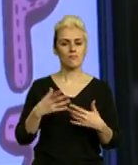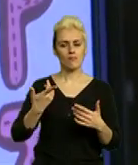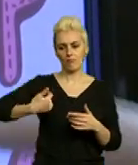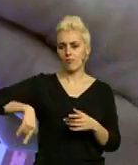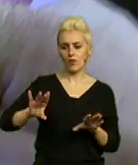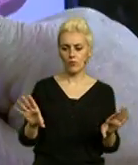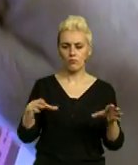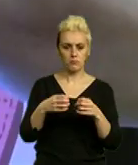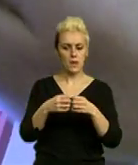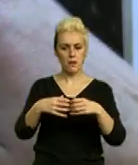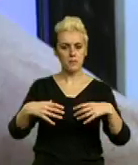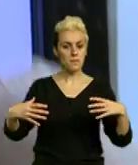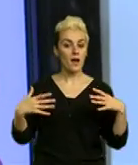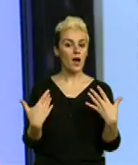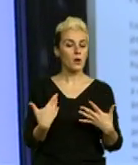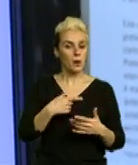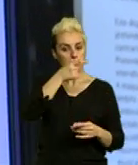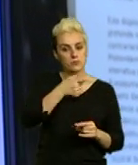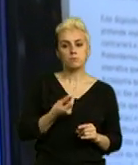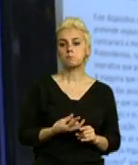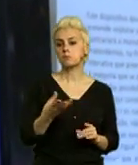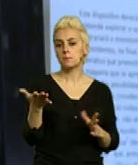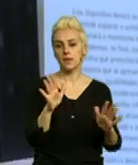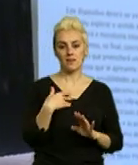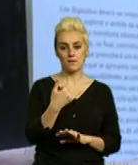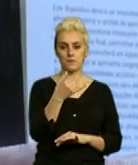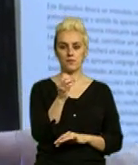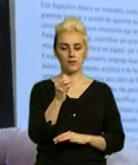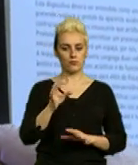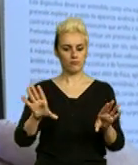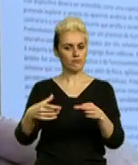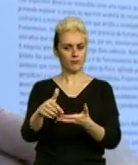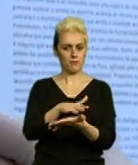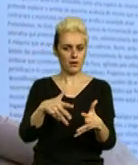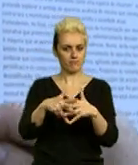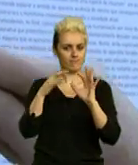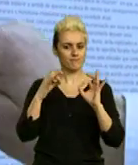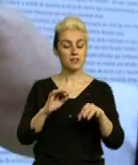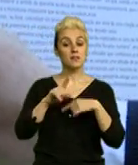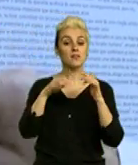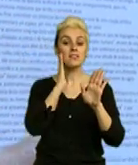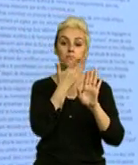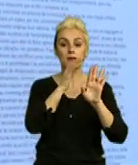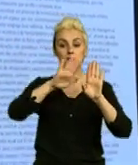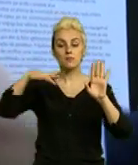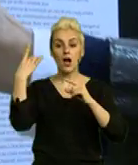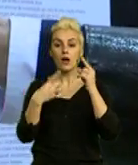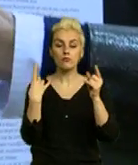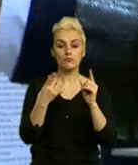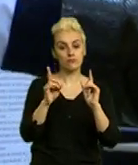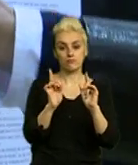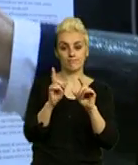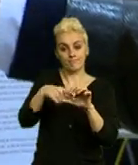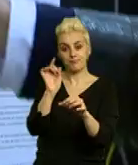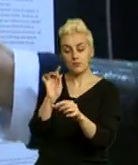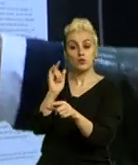Temos vindo a crescer, eu diria que somos neste momento cerca de 20, o núcleo duro. Depois há sempre, consoante as posições, há sempre uns que saem e outros